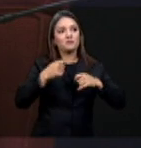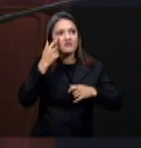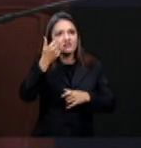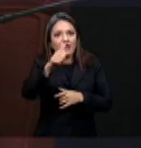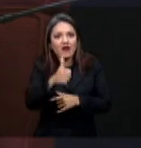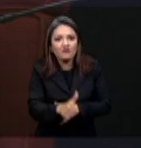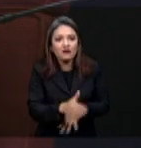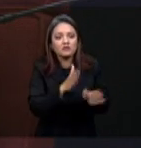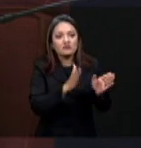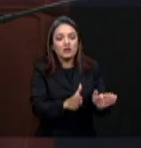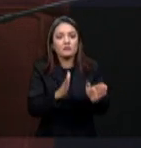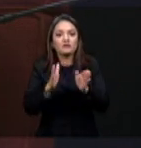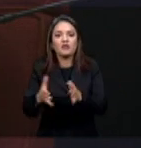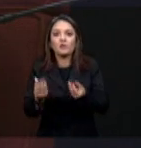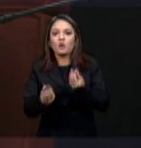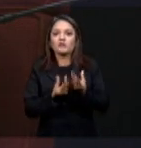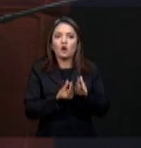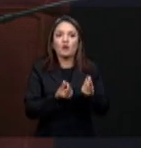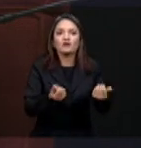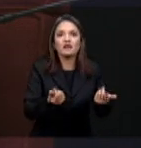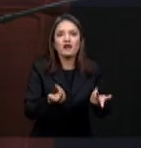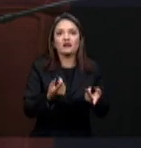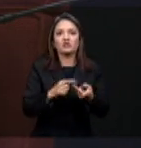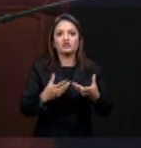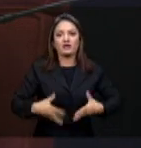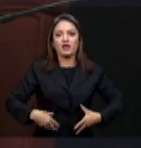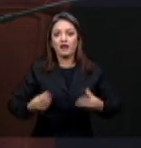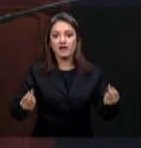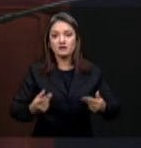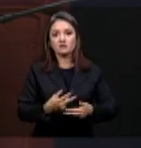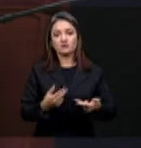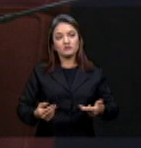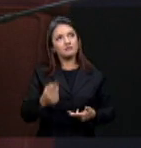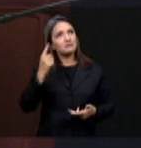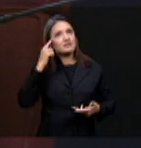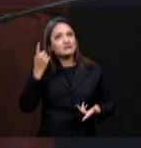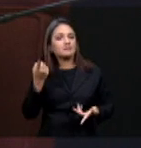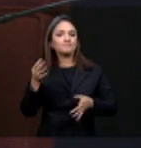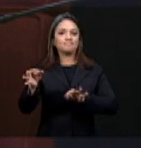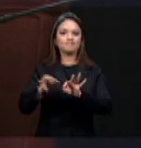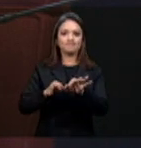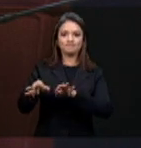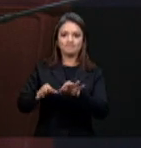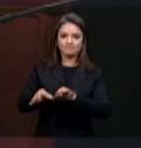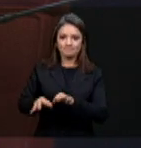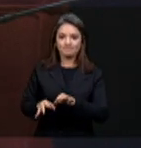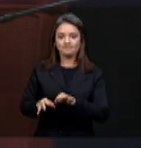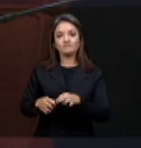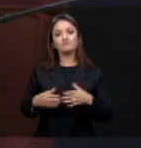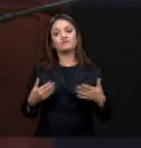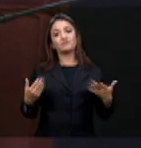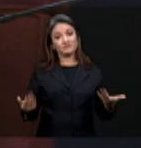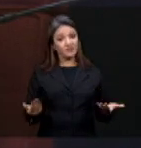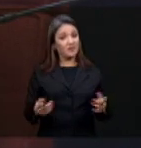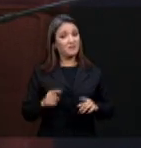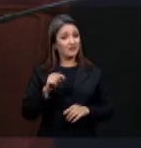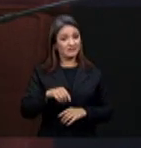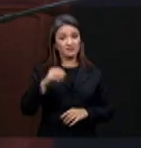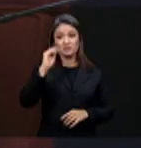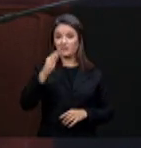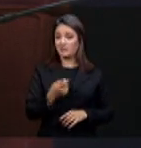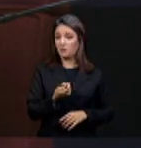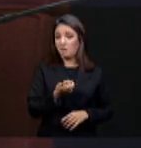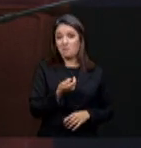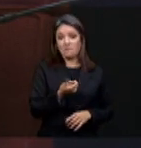periódica da qualidade e da eficácia do gasto Oi tá redirecionar gente isso existe muito pouco no nosso